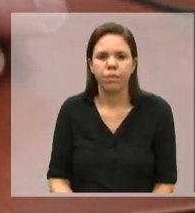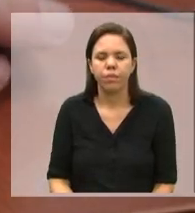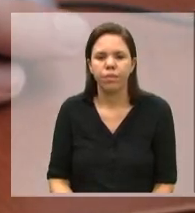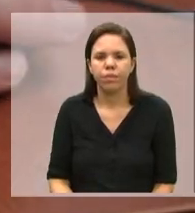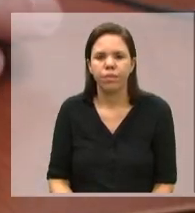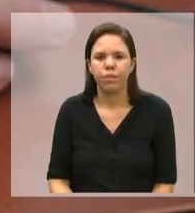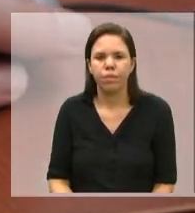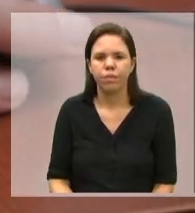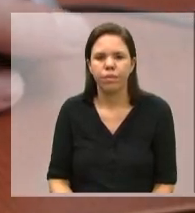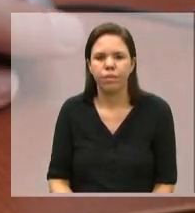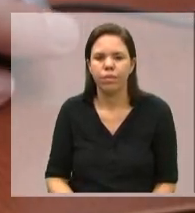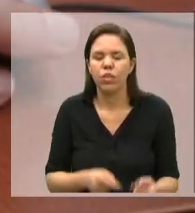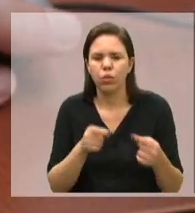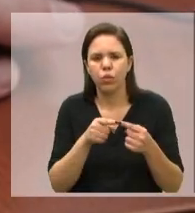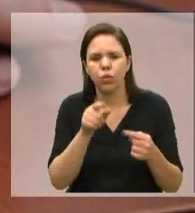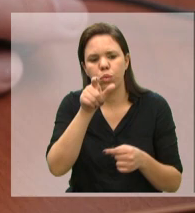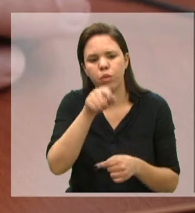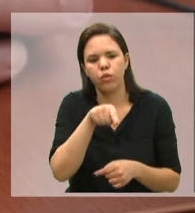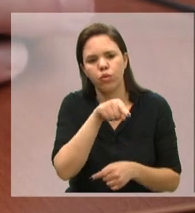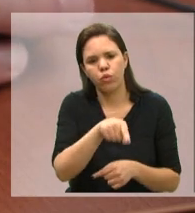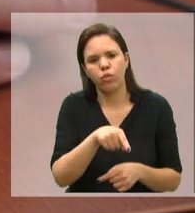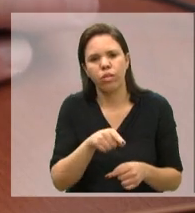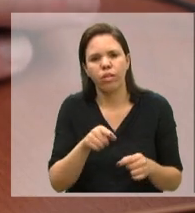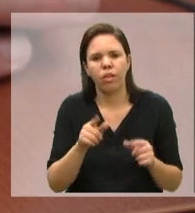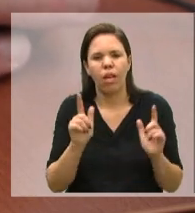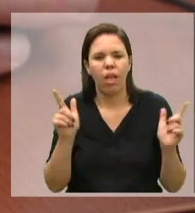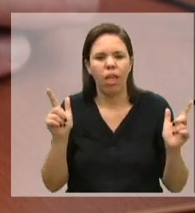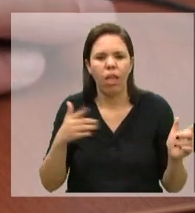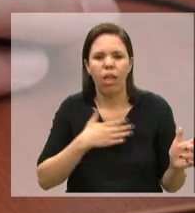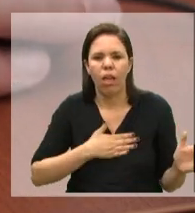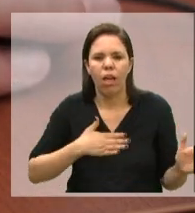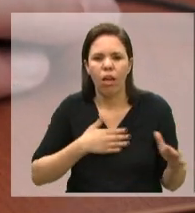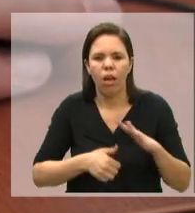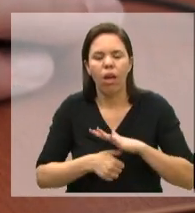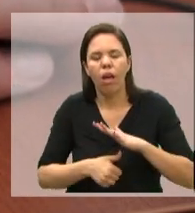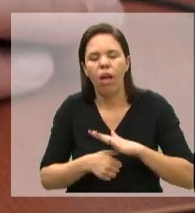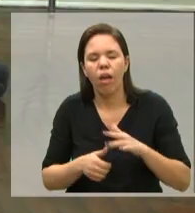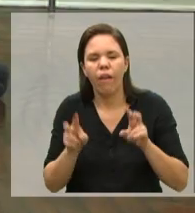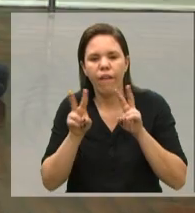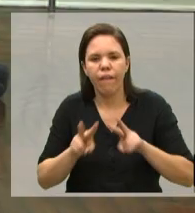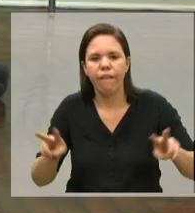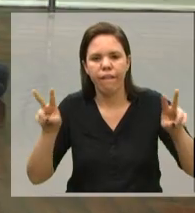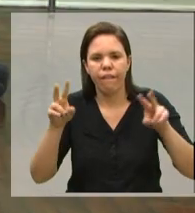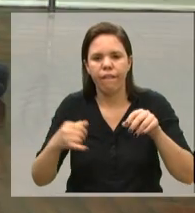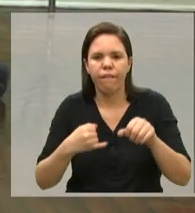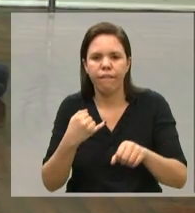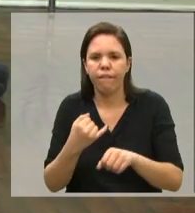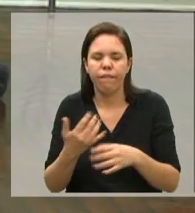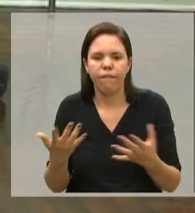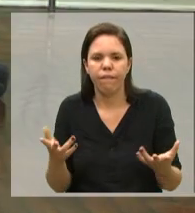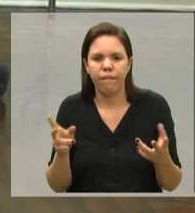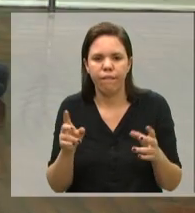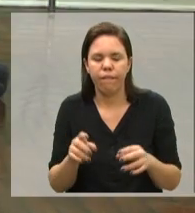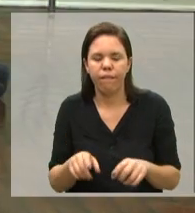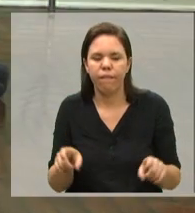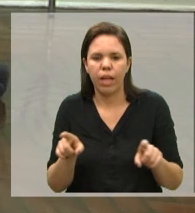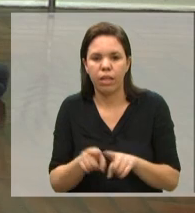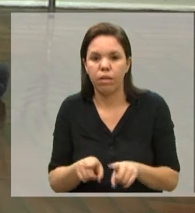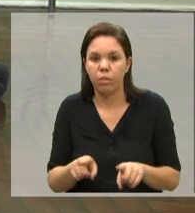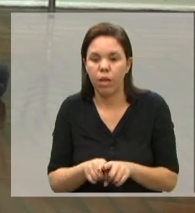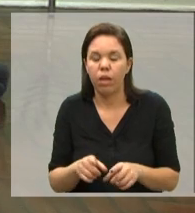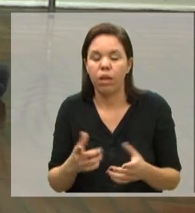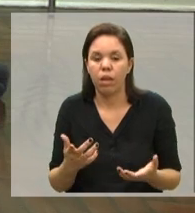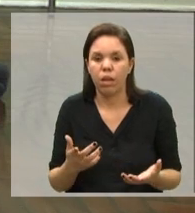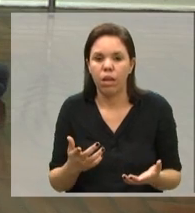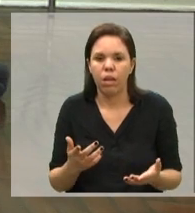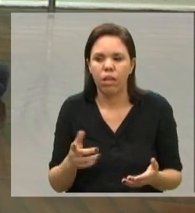Com o perfil de curtir, de gostar do ambiente virtual. Mas, por outro lado, também a gente encontra